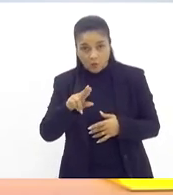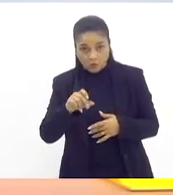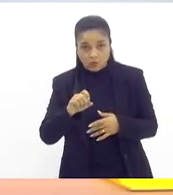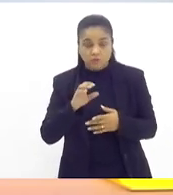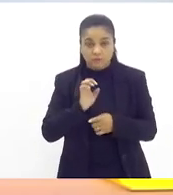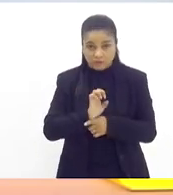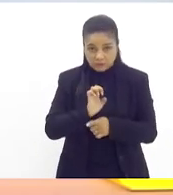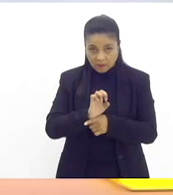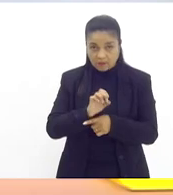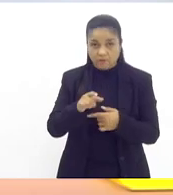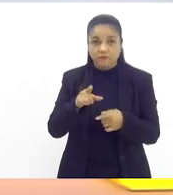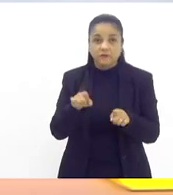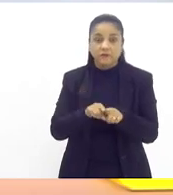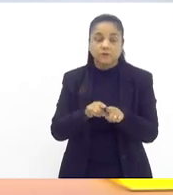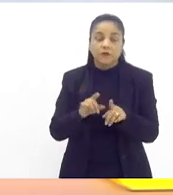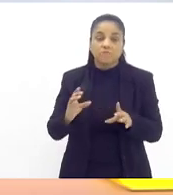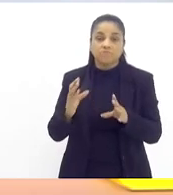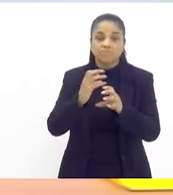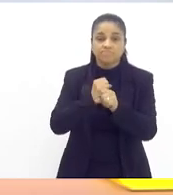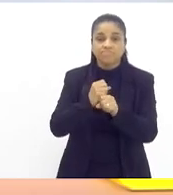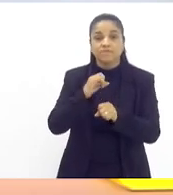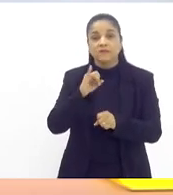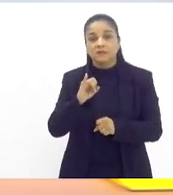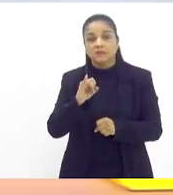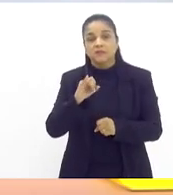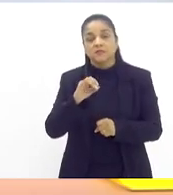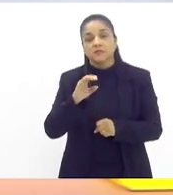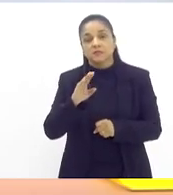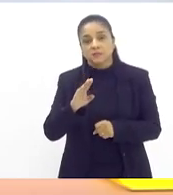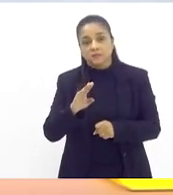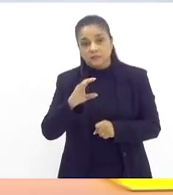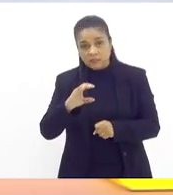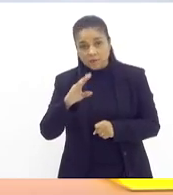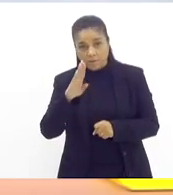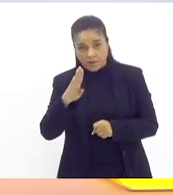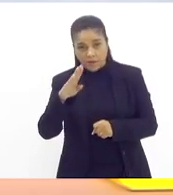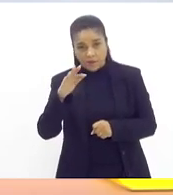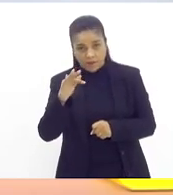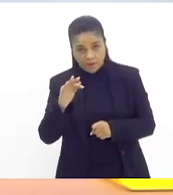serviços, a CBS, com alíquota cheia, e começaria a cobrar um imposto seletivo.